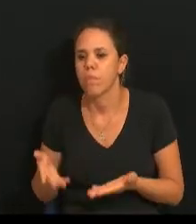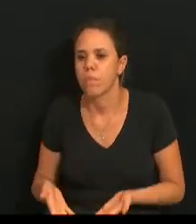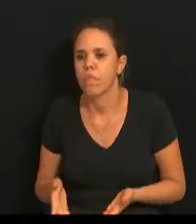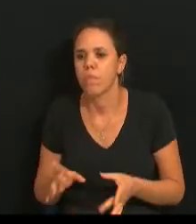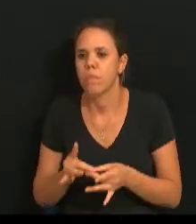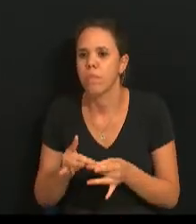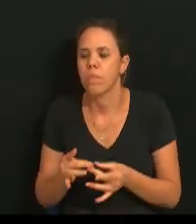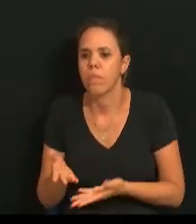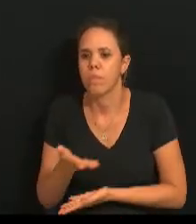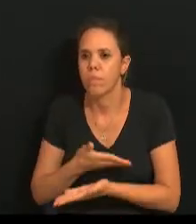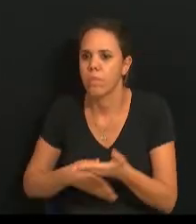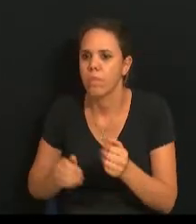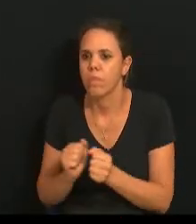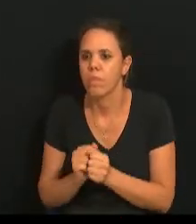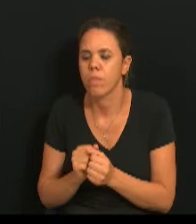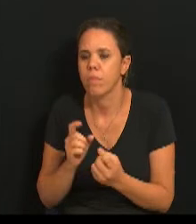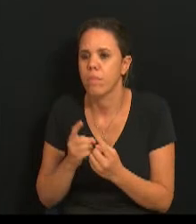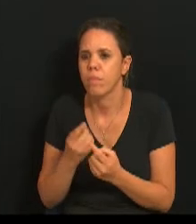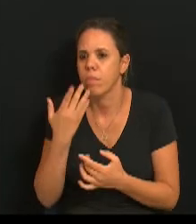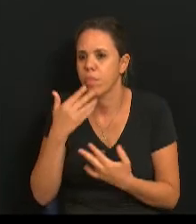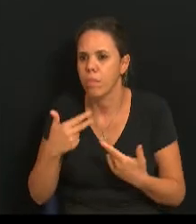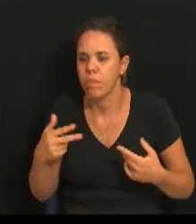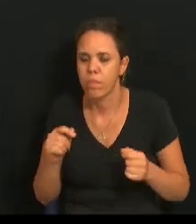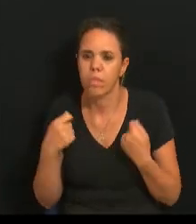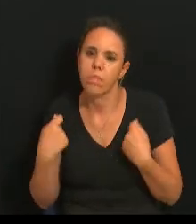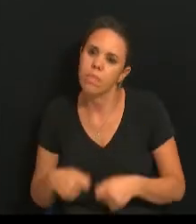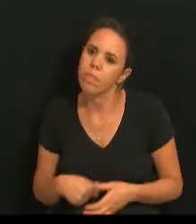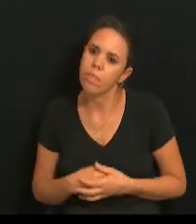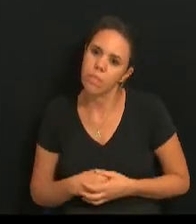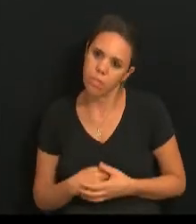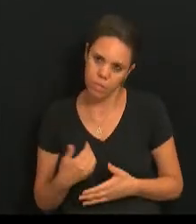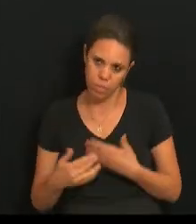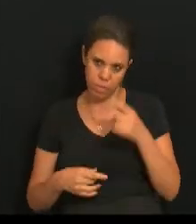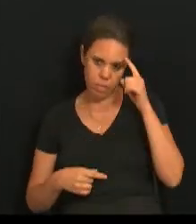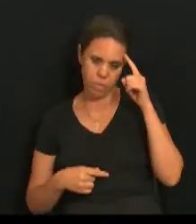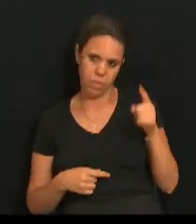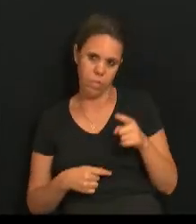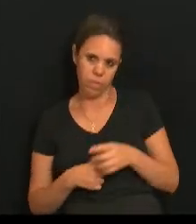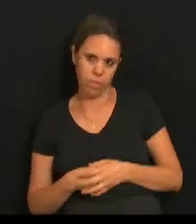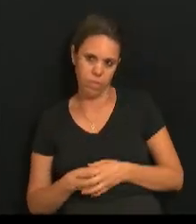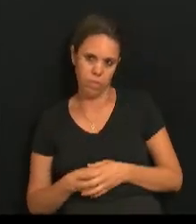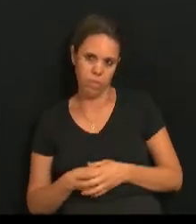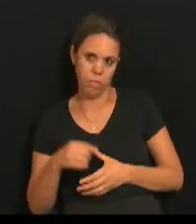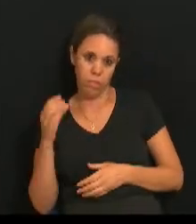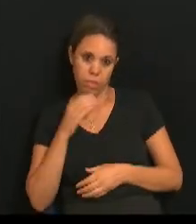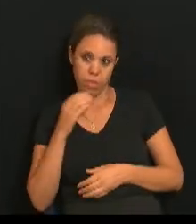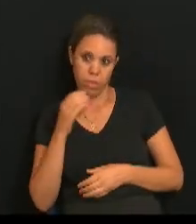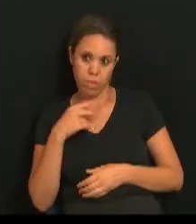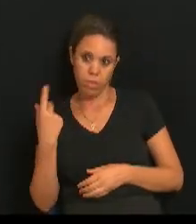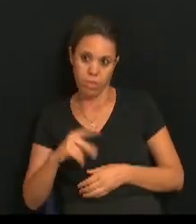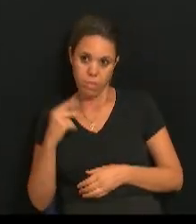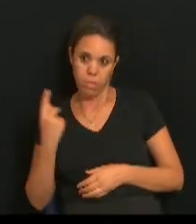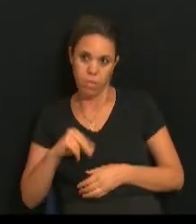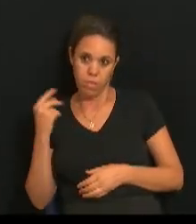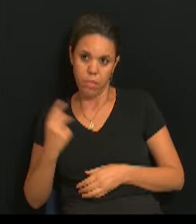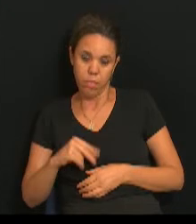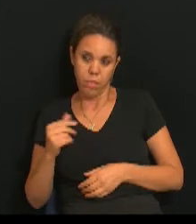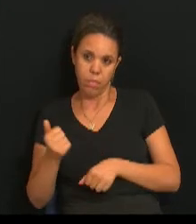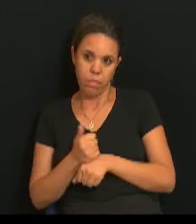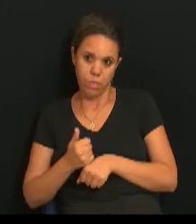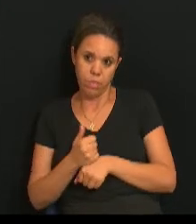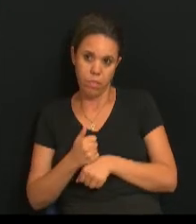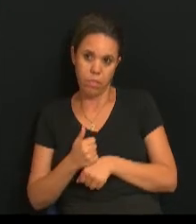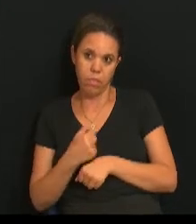conjunto, atendendo aí todas as demandas das crianças no dia a dia, que é muito corrido. Então é uma área aí que precisa ser